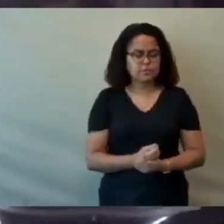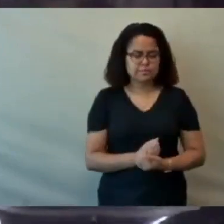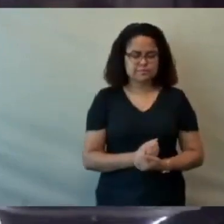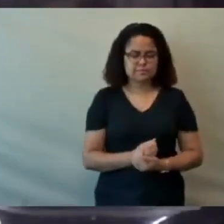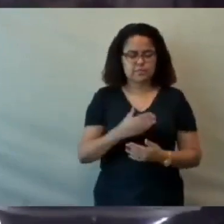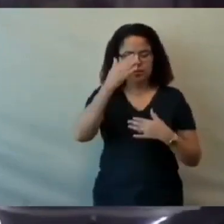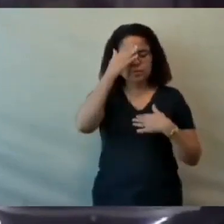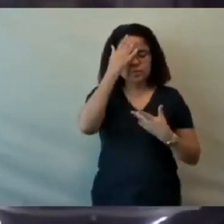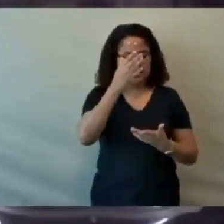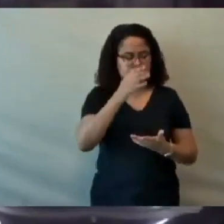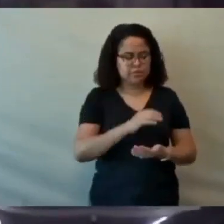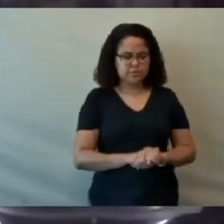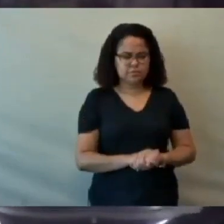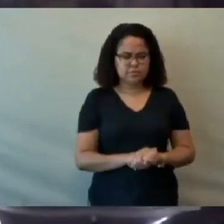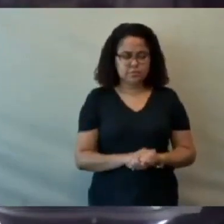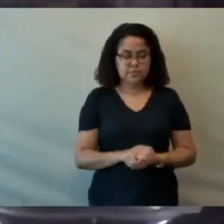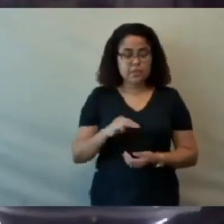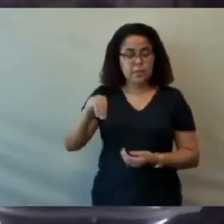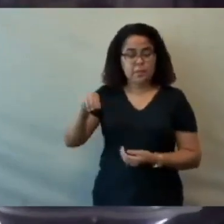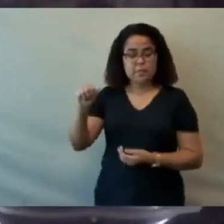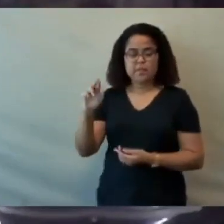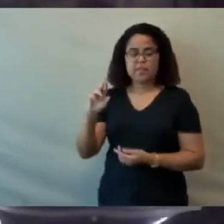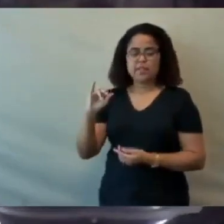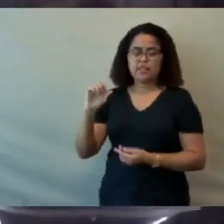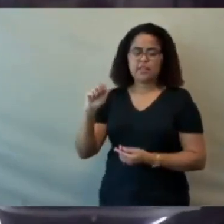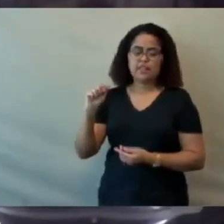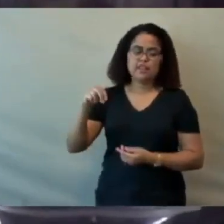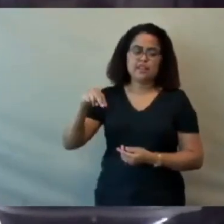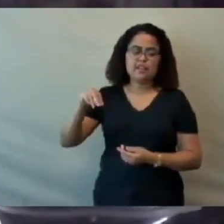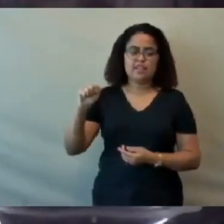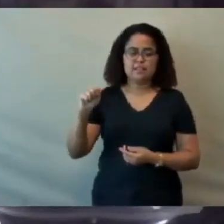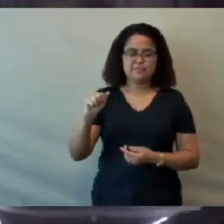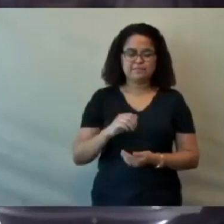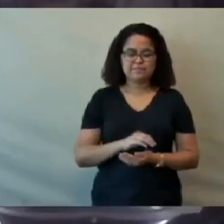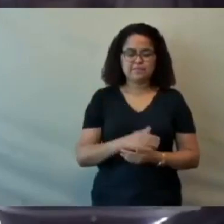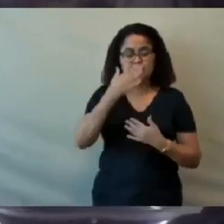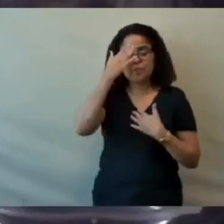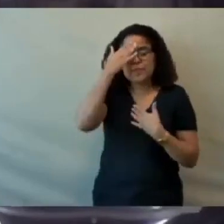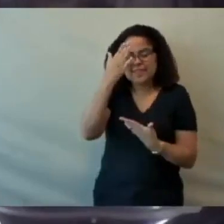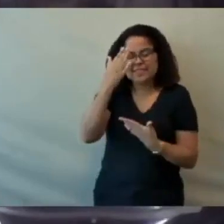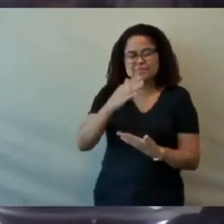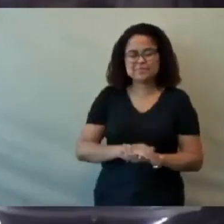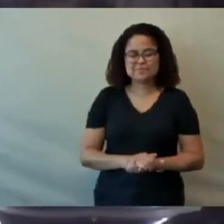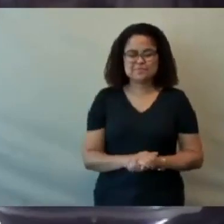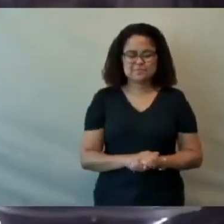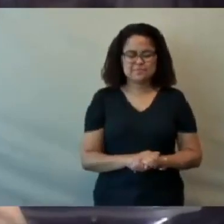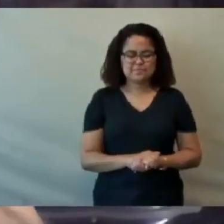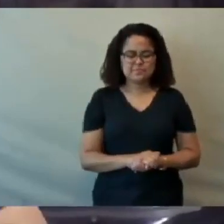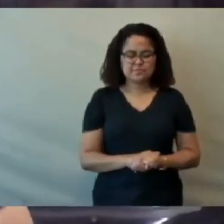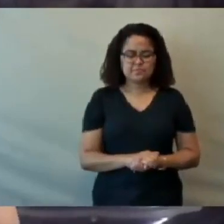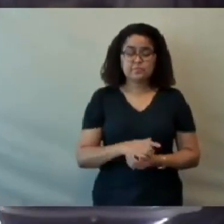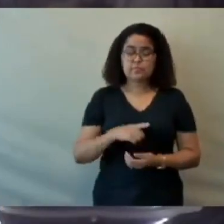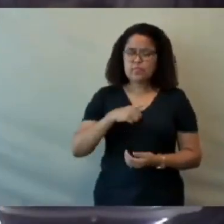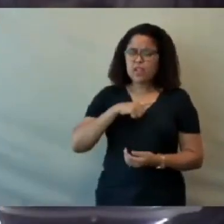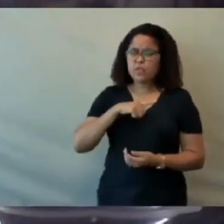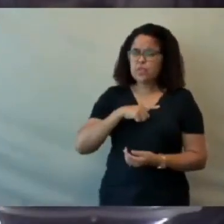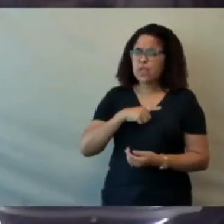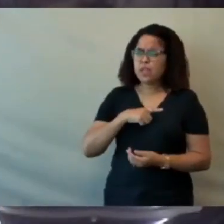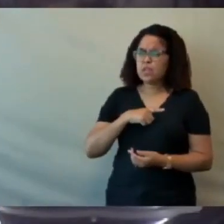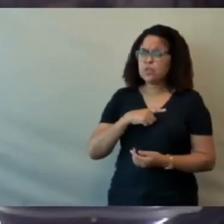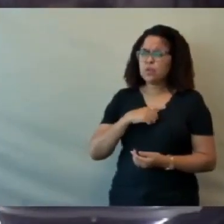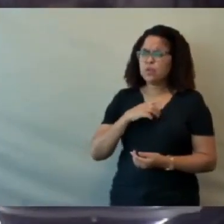Sandra não, é Mariana, não é? Isso, Mariana. Muito obrigado, Mariana. Eu tenho um conhecido que ele está